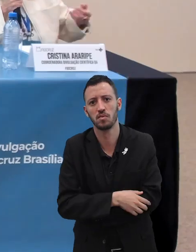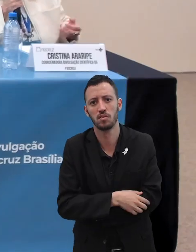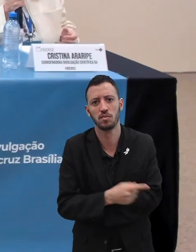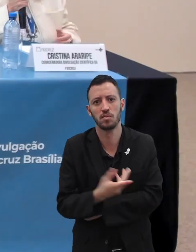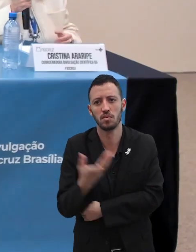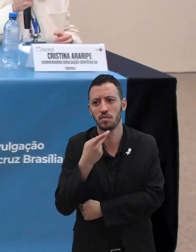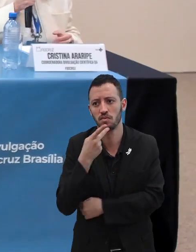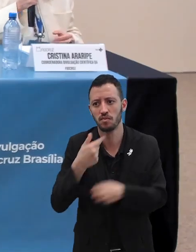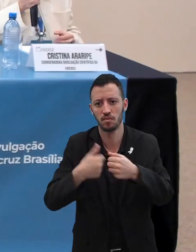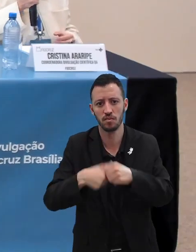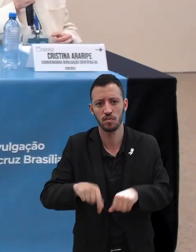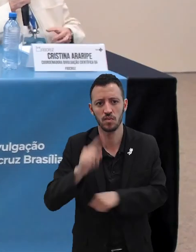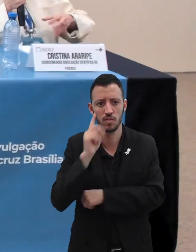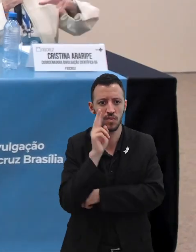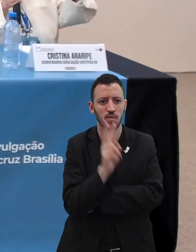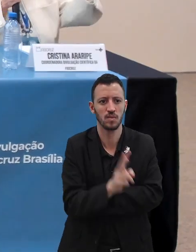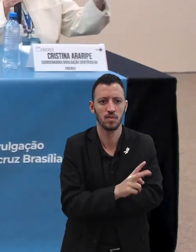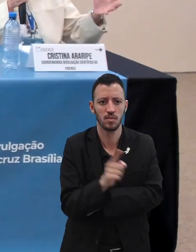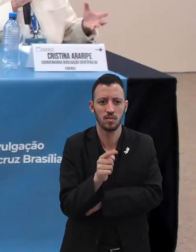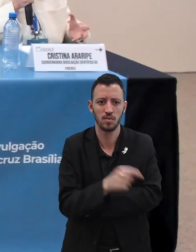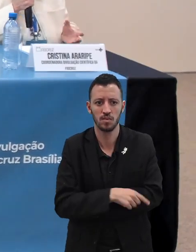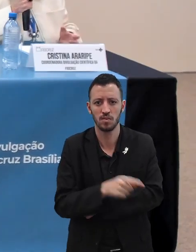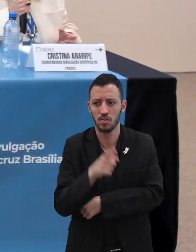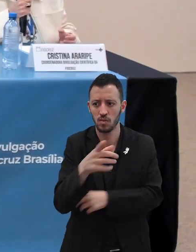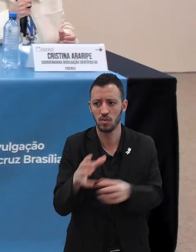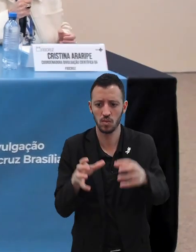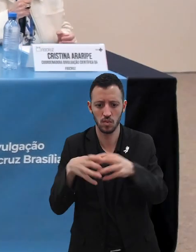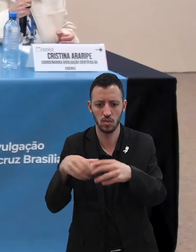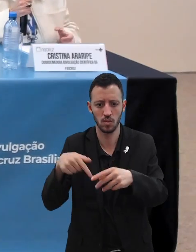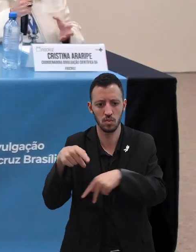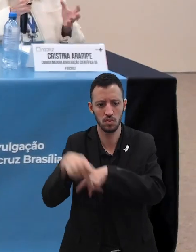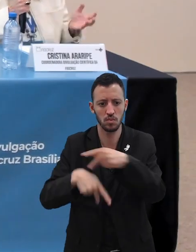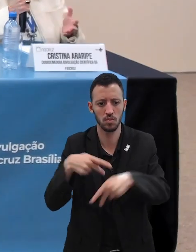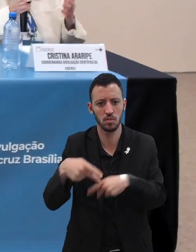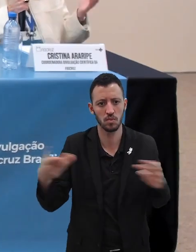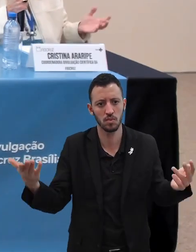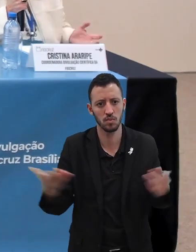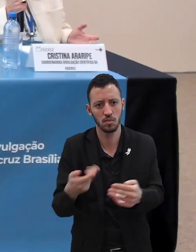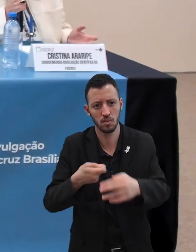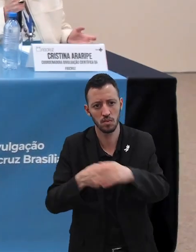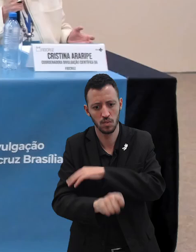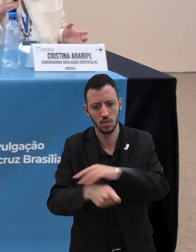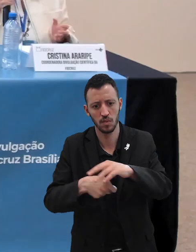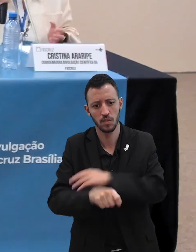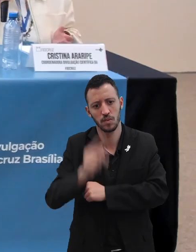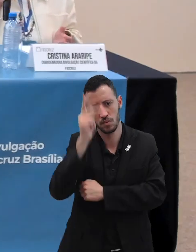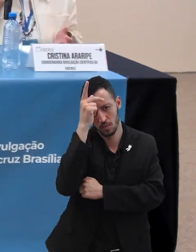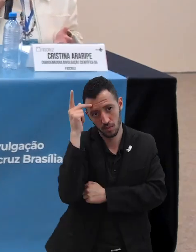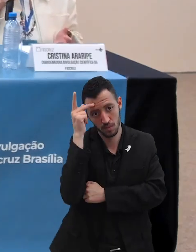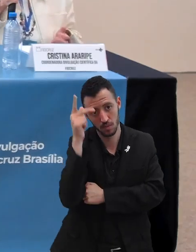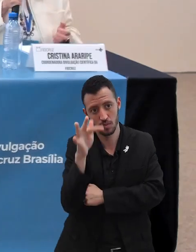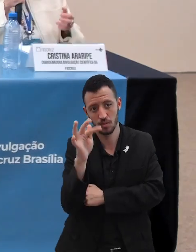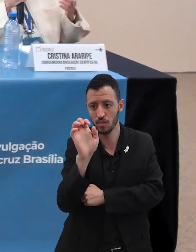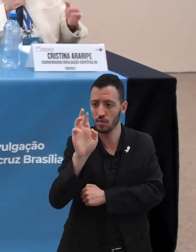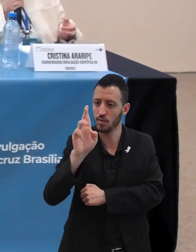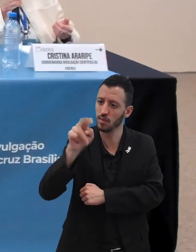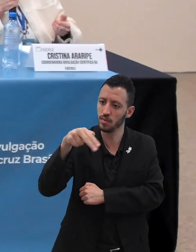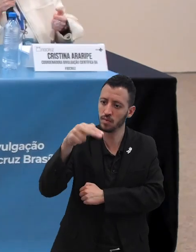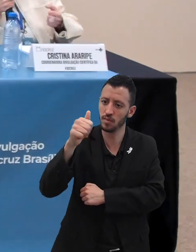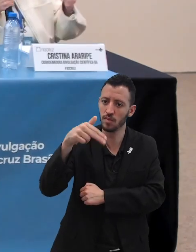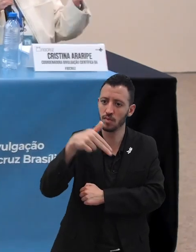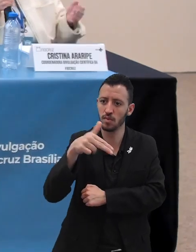fica evidente, olhando para esse público aqui hoje, ela investe em pessoas, né? A Fernanda falou